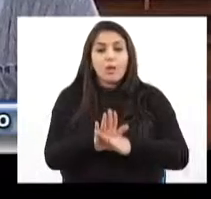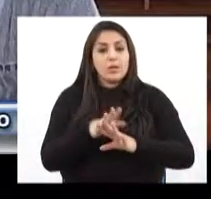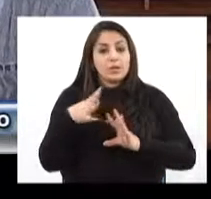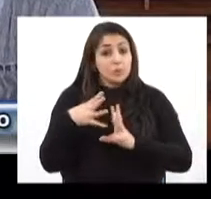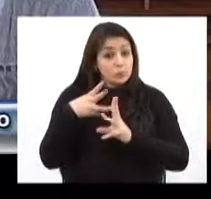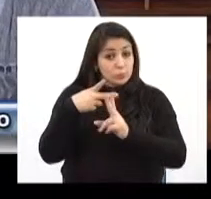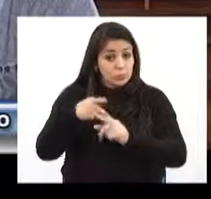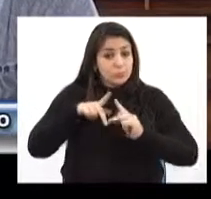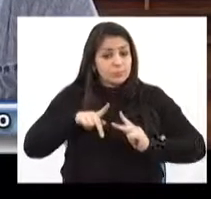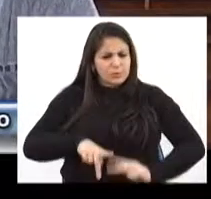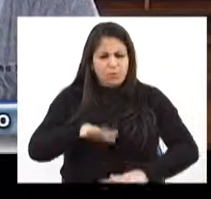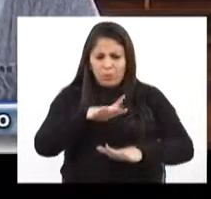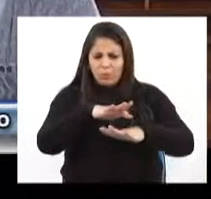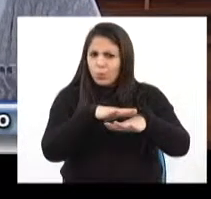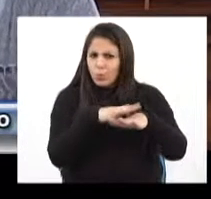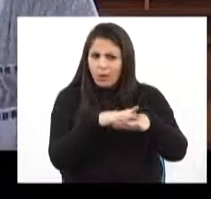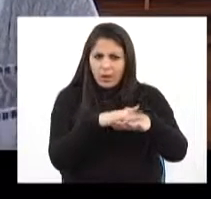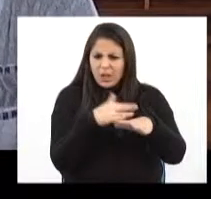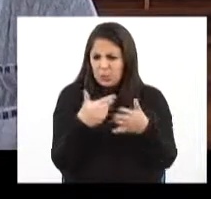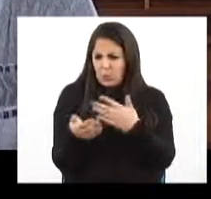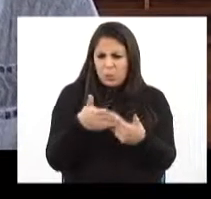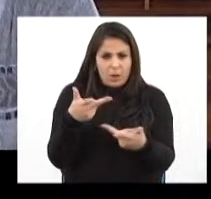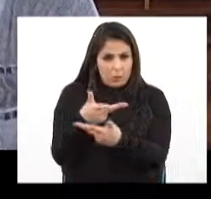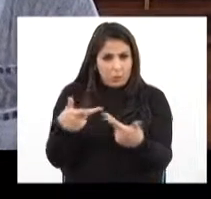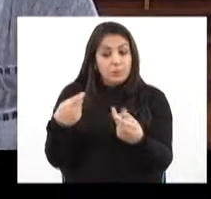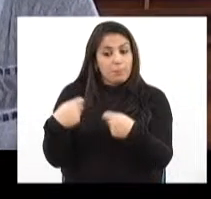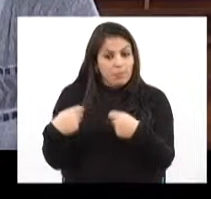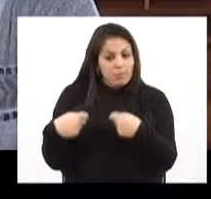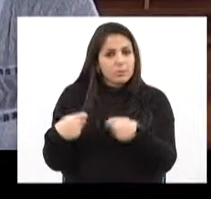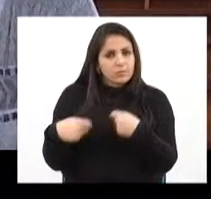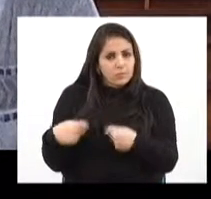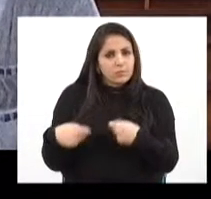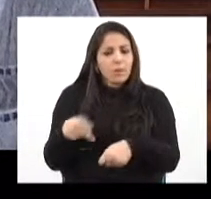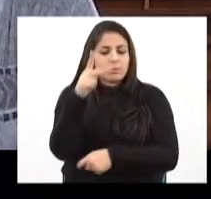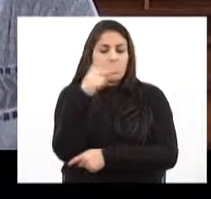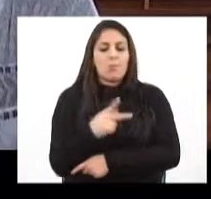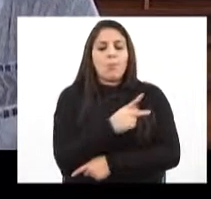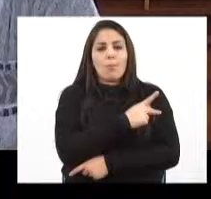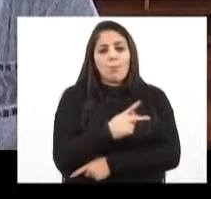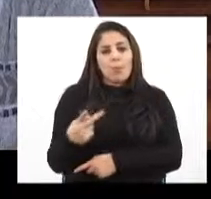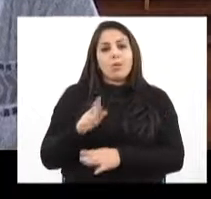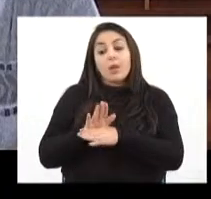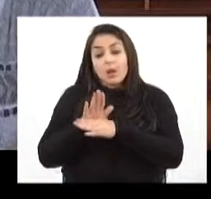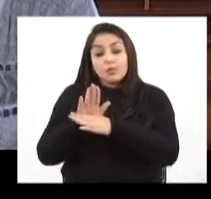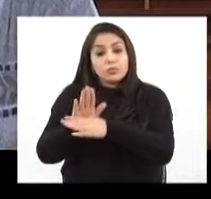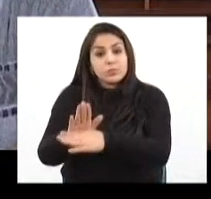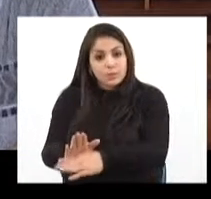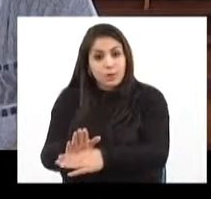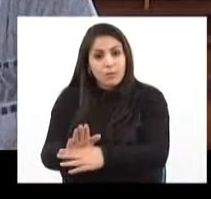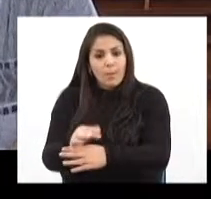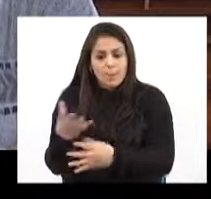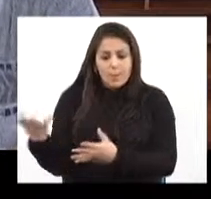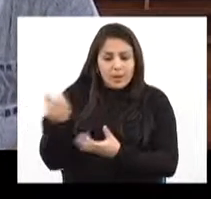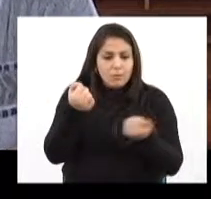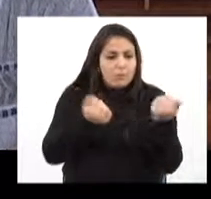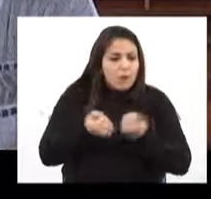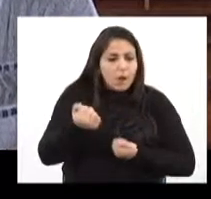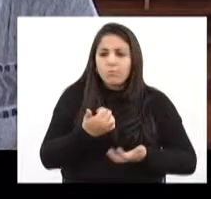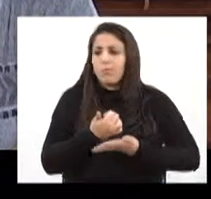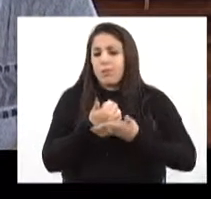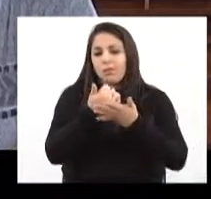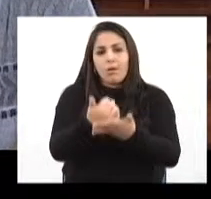doentes, qualquer uma ou qualquer algo que necessitasse, independente da hora, ele pegava o jipe e levava